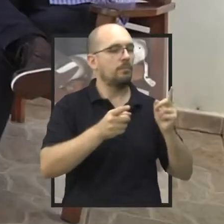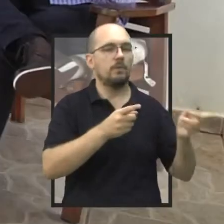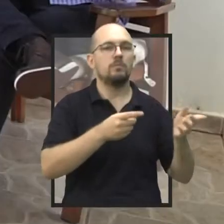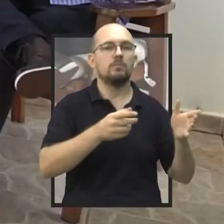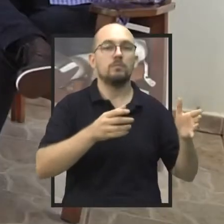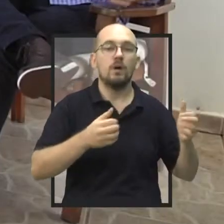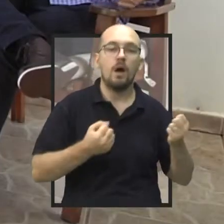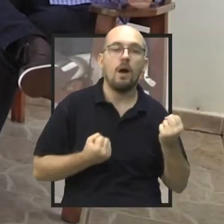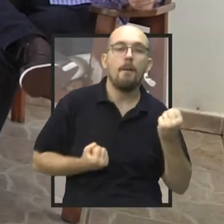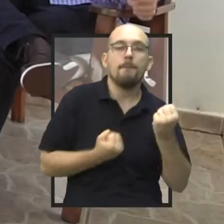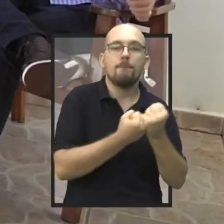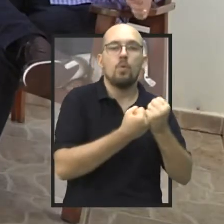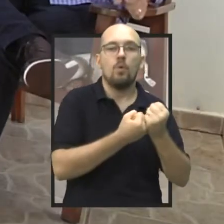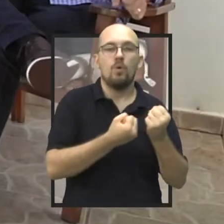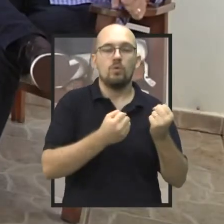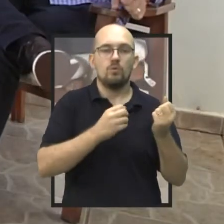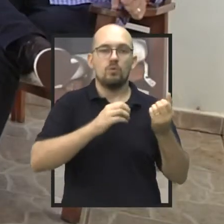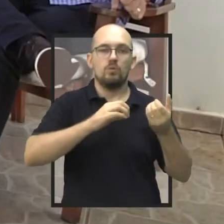do Congresso, né?